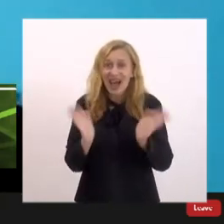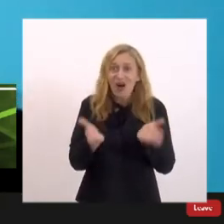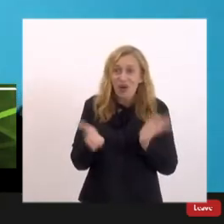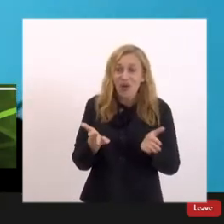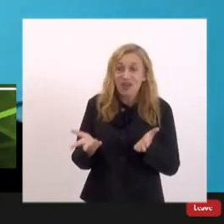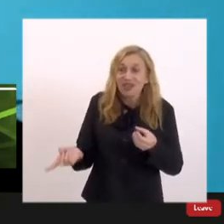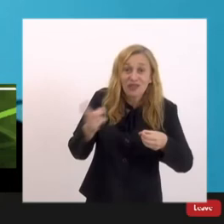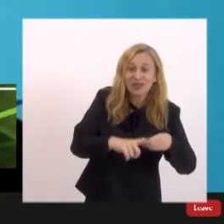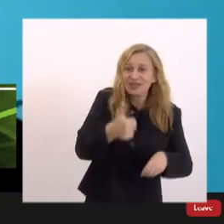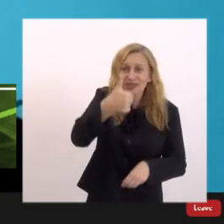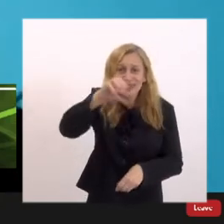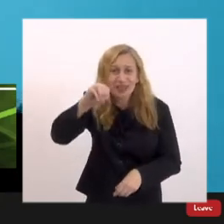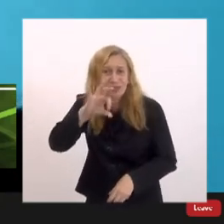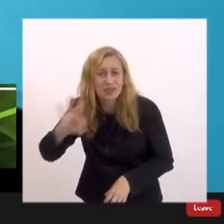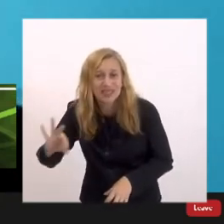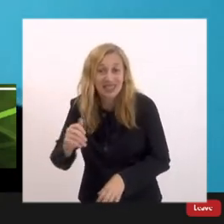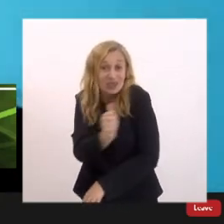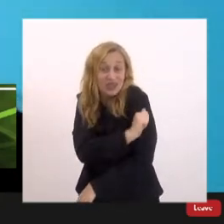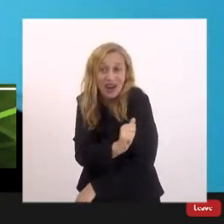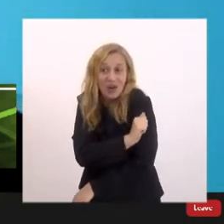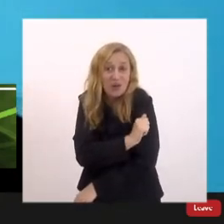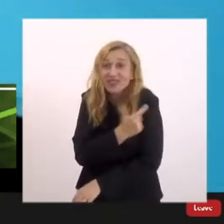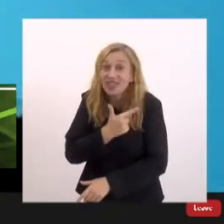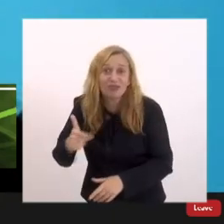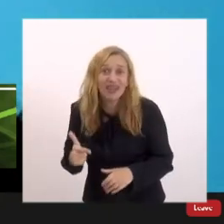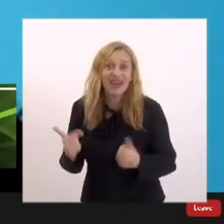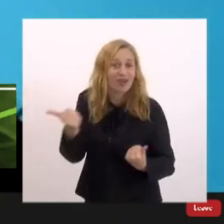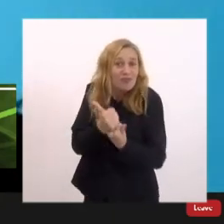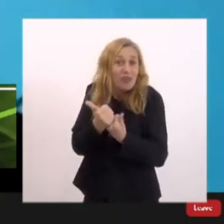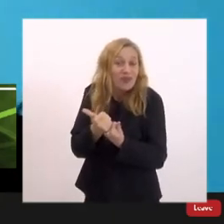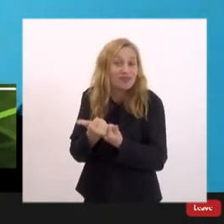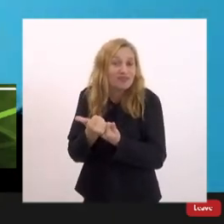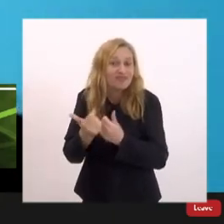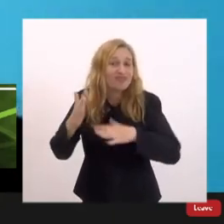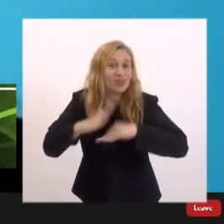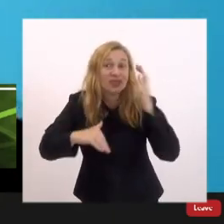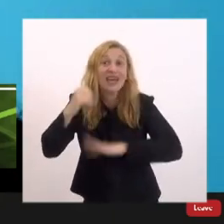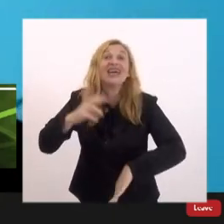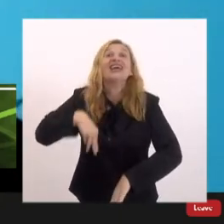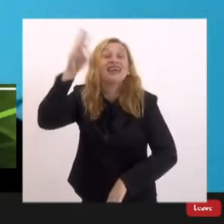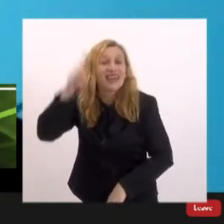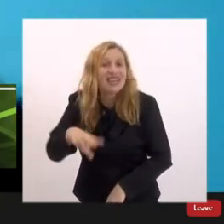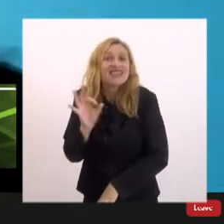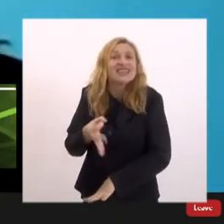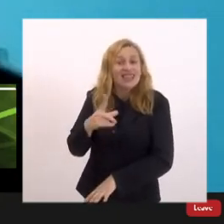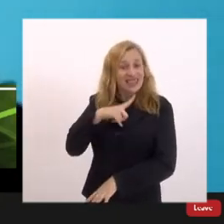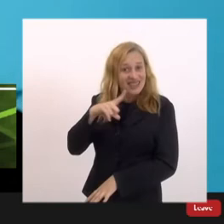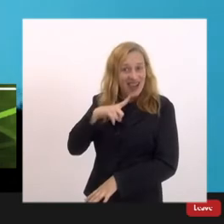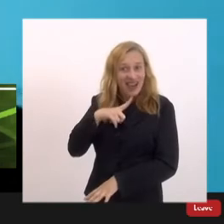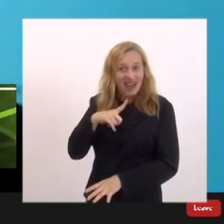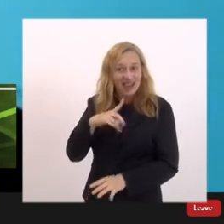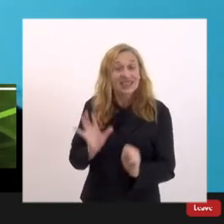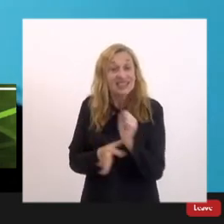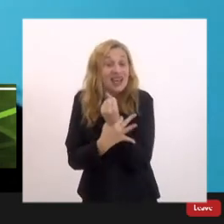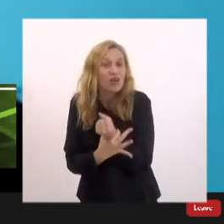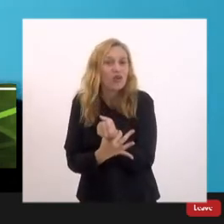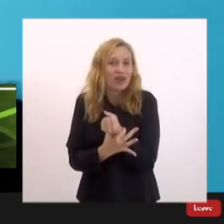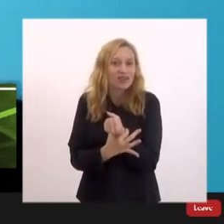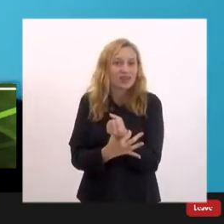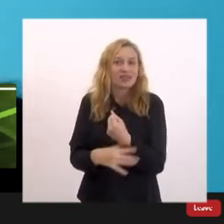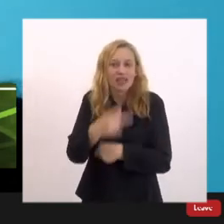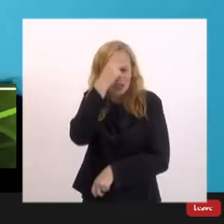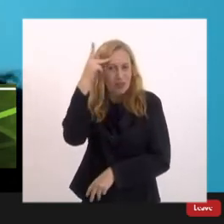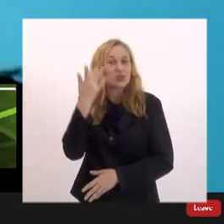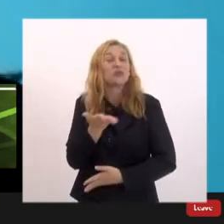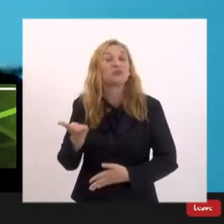com 100% dos alunos e não tem. Quem vai garantir a segurança sanitária dessas